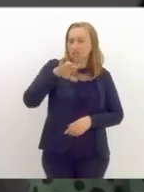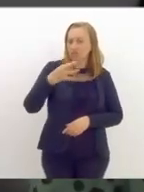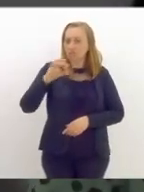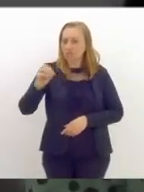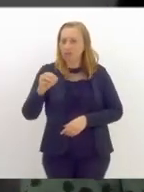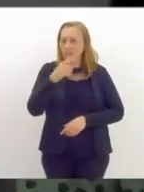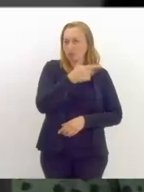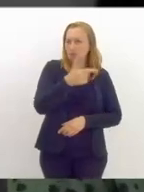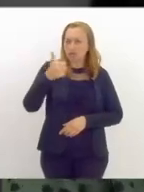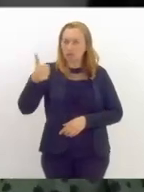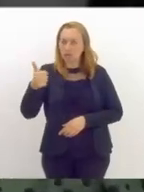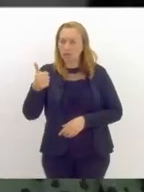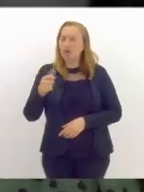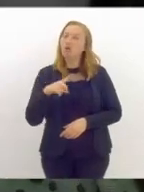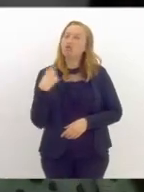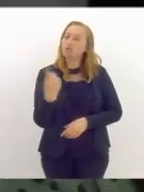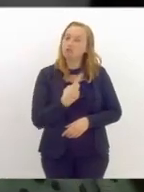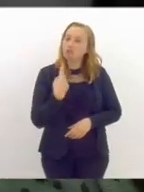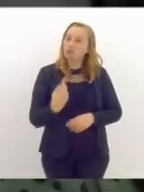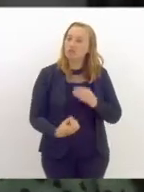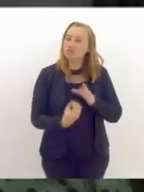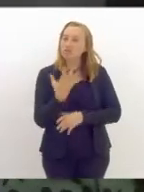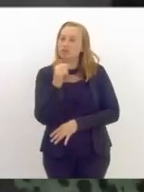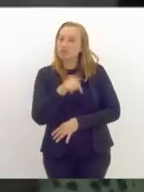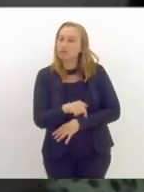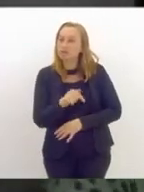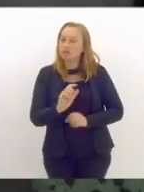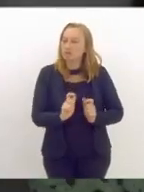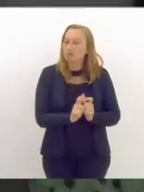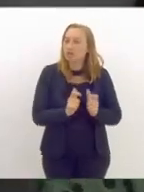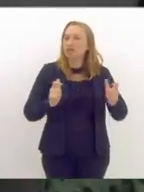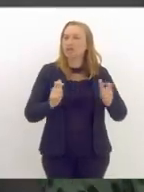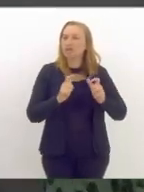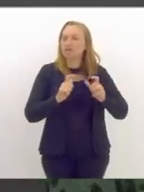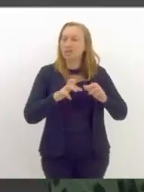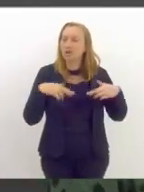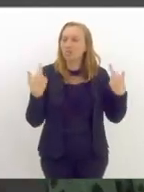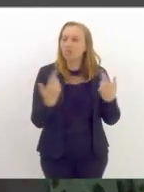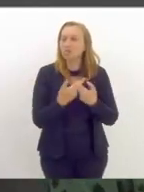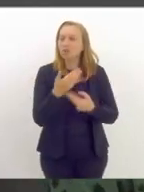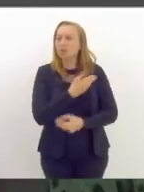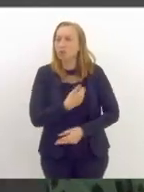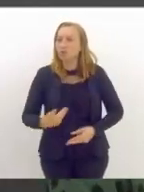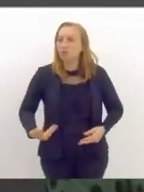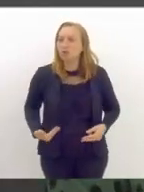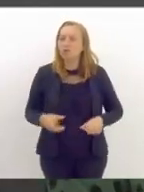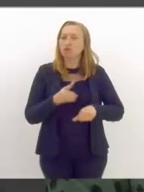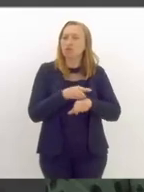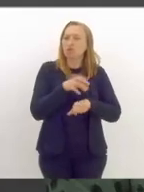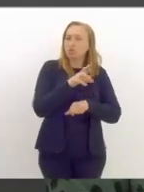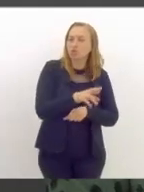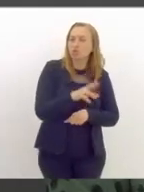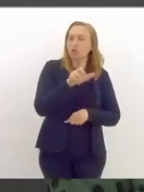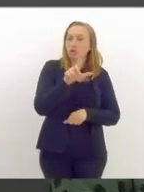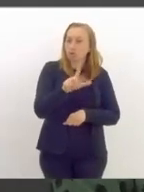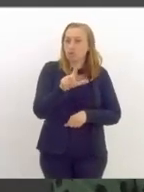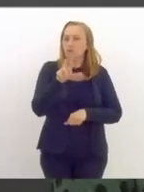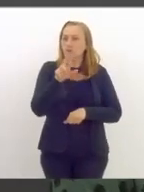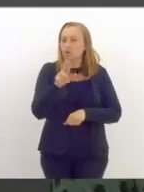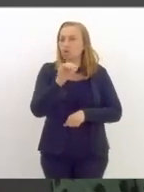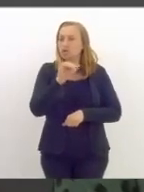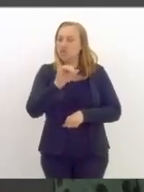março de 2020, quando nós realizamos aqui uma grande audiência pública, e que doutor Luizinho presidia no